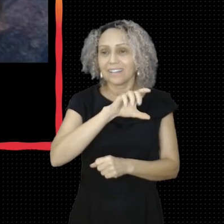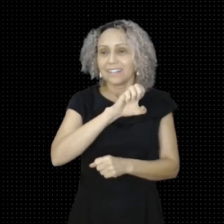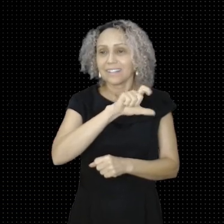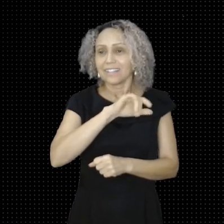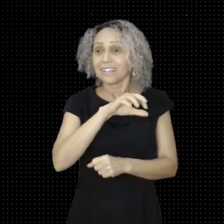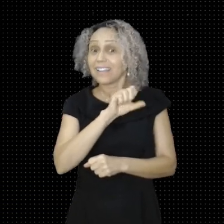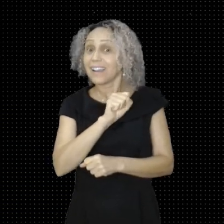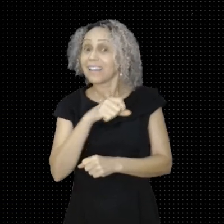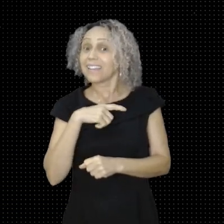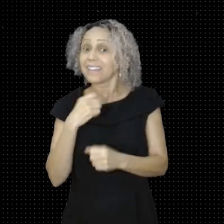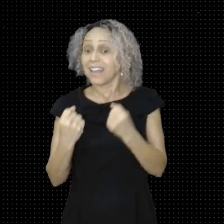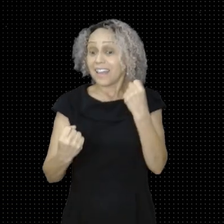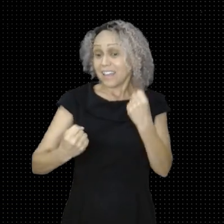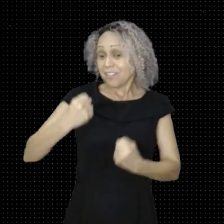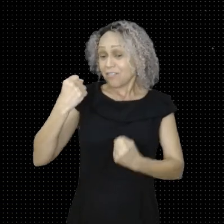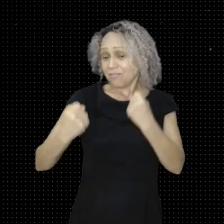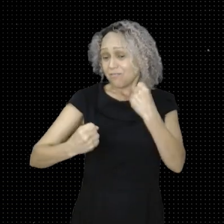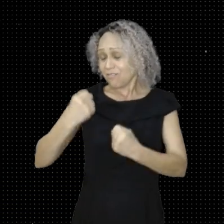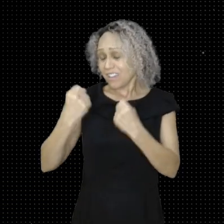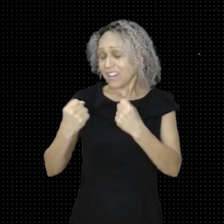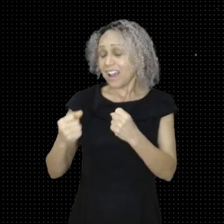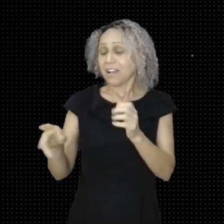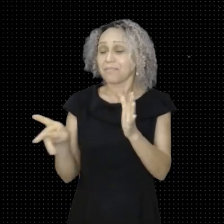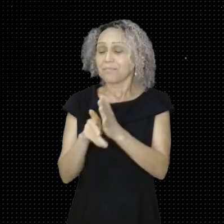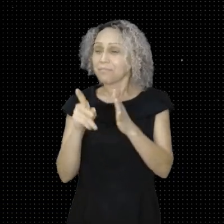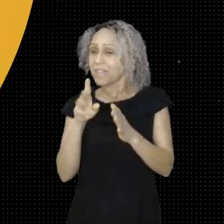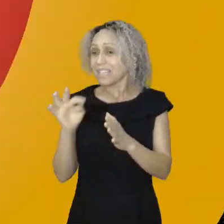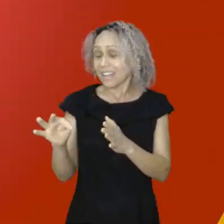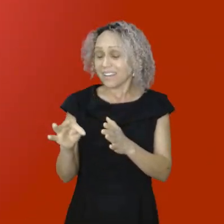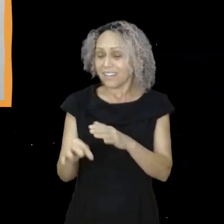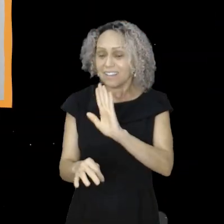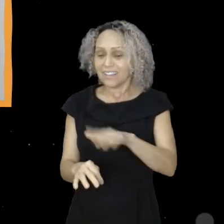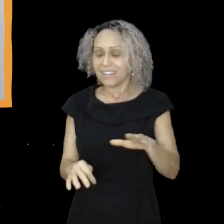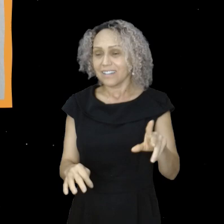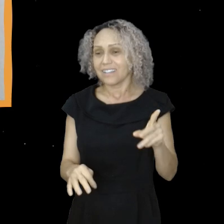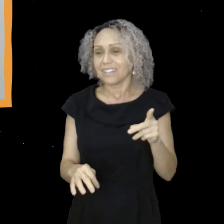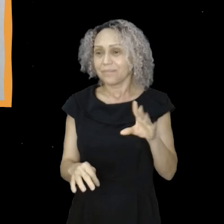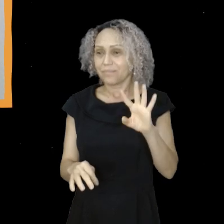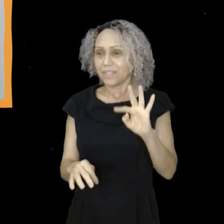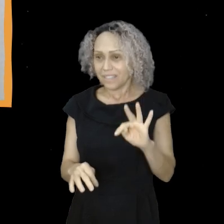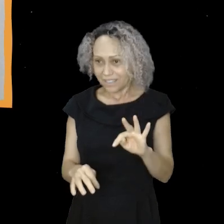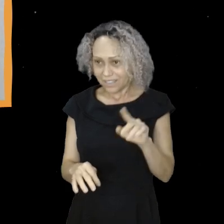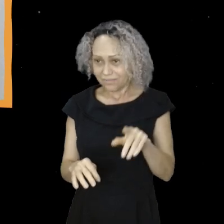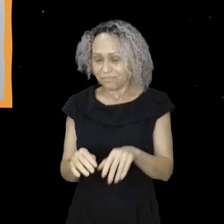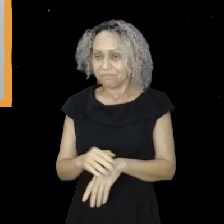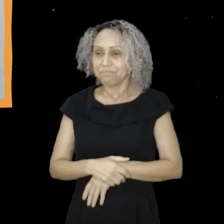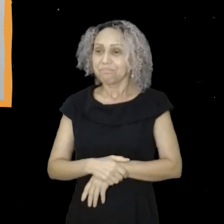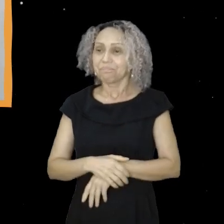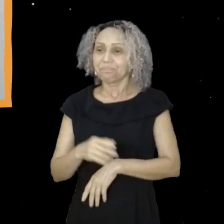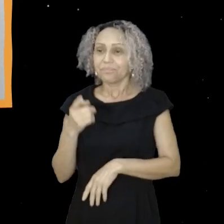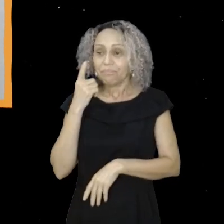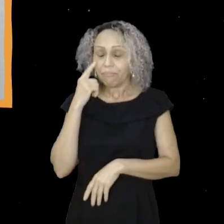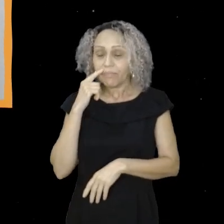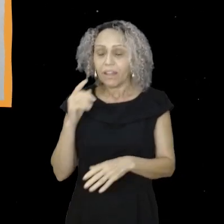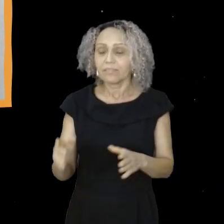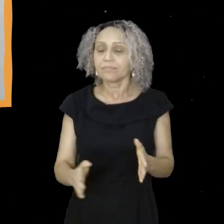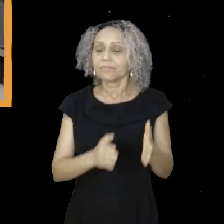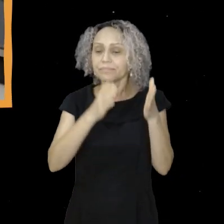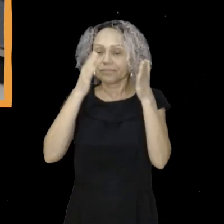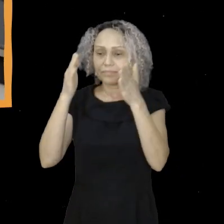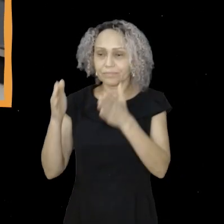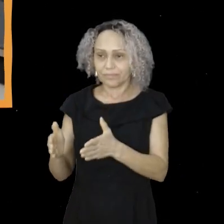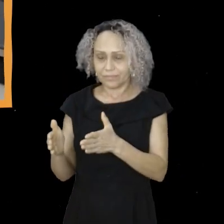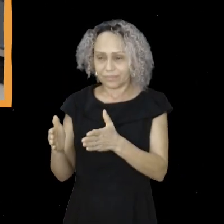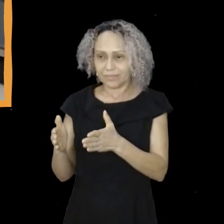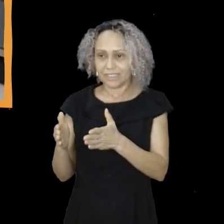petistas. Crianças petistas. E é de carona no carro do seu Ivan que a gente chega no segundo bloco do Crianças Petistas.